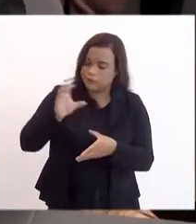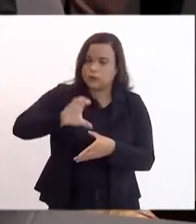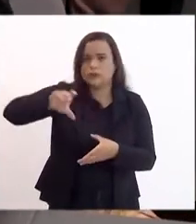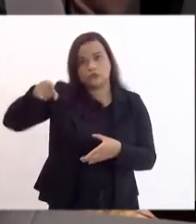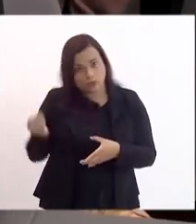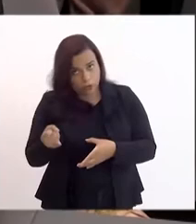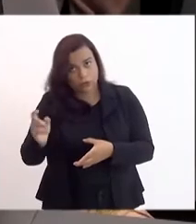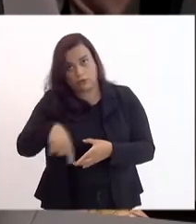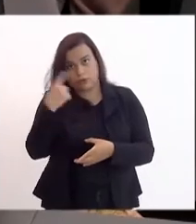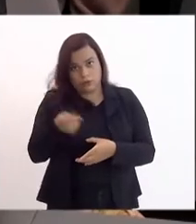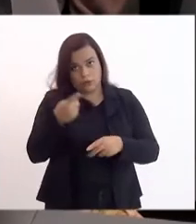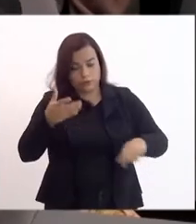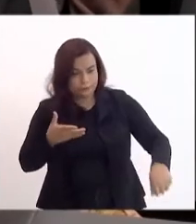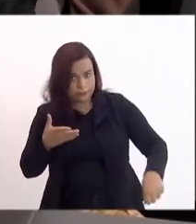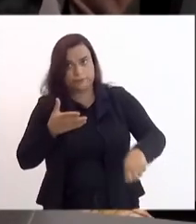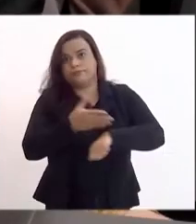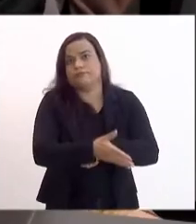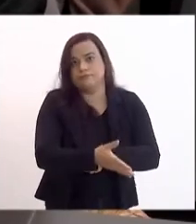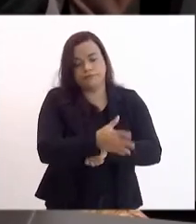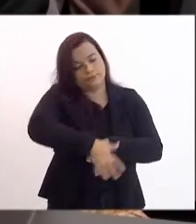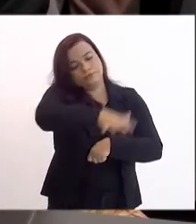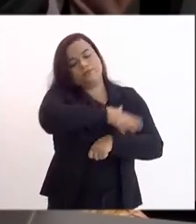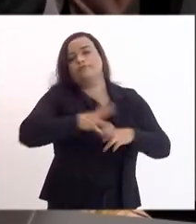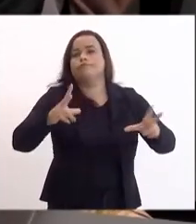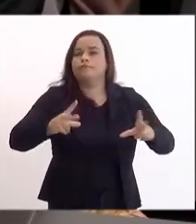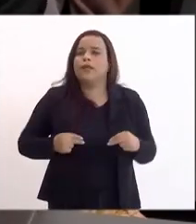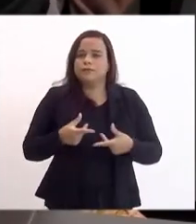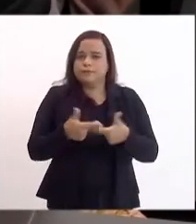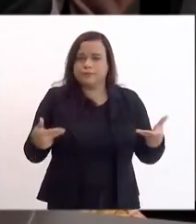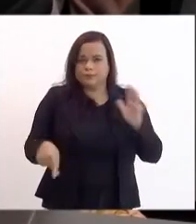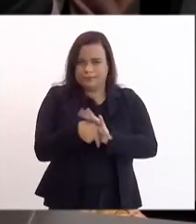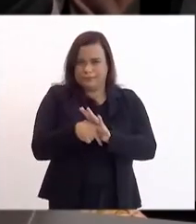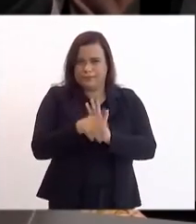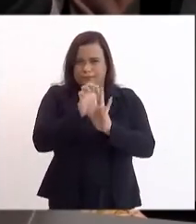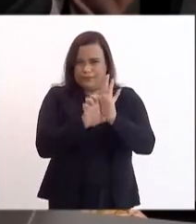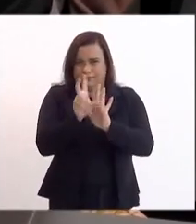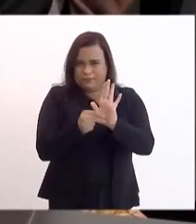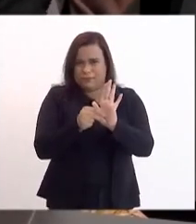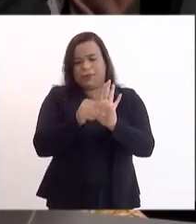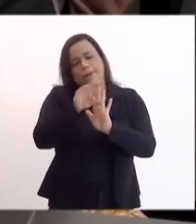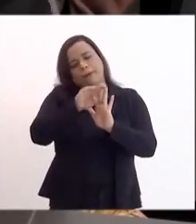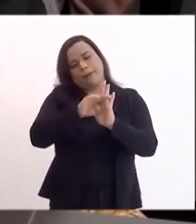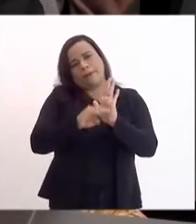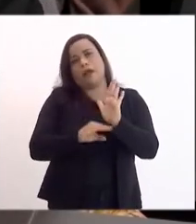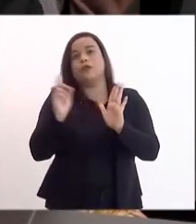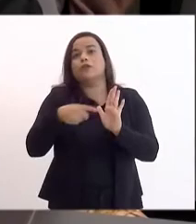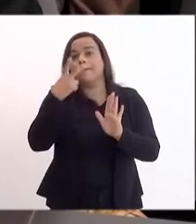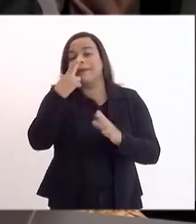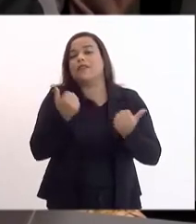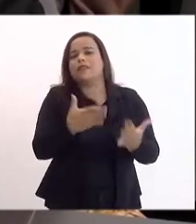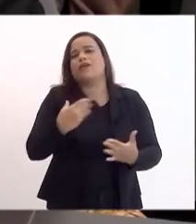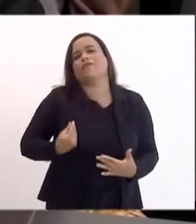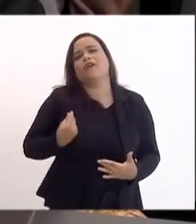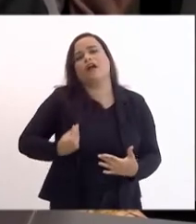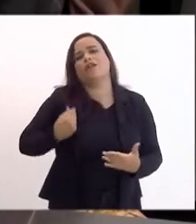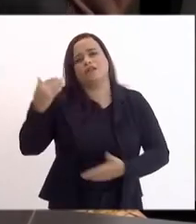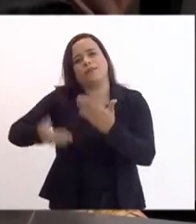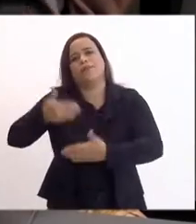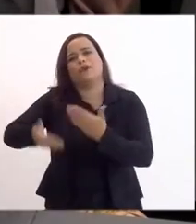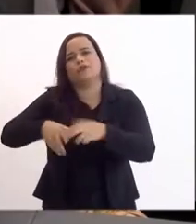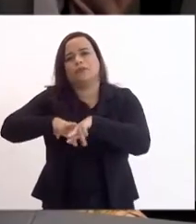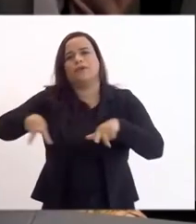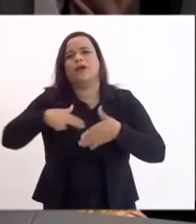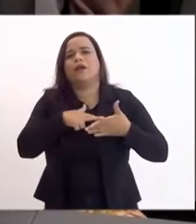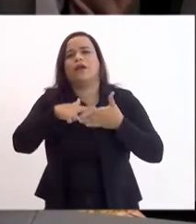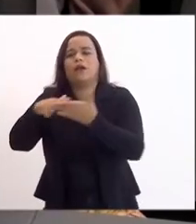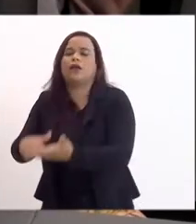se a gente adentra o mérito da matéria, o mérito das emendas, né, a gente está validando o procedimento de